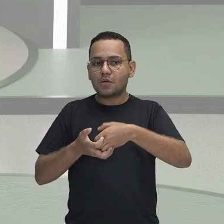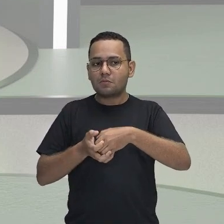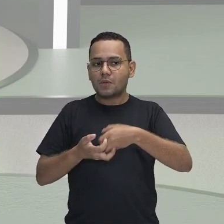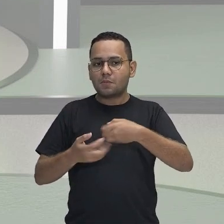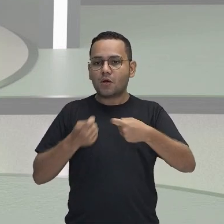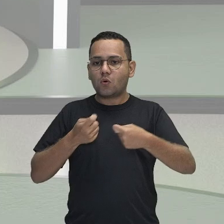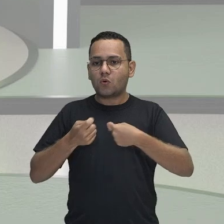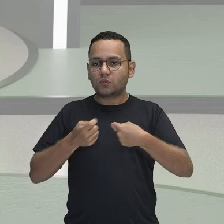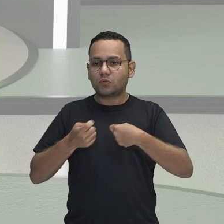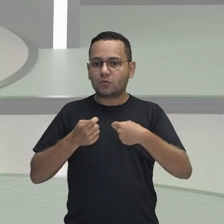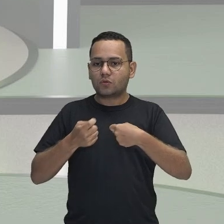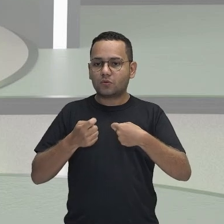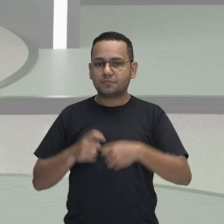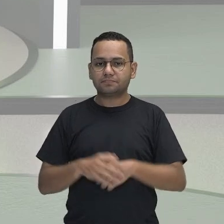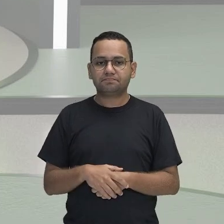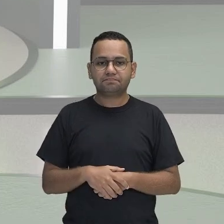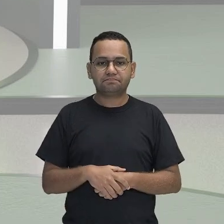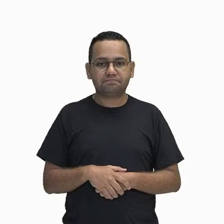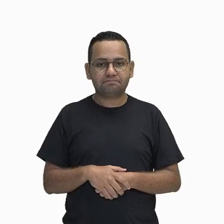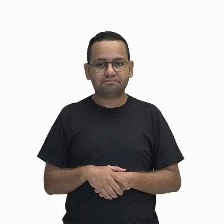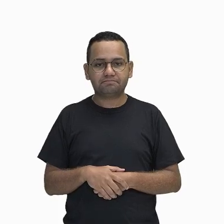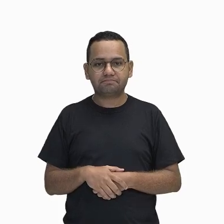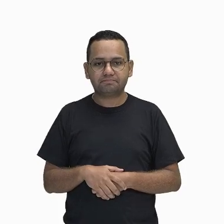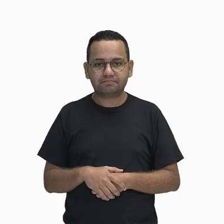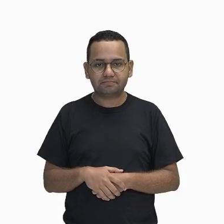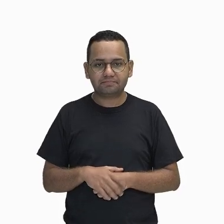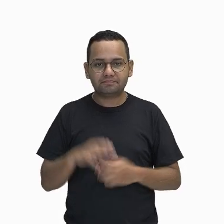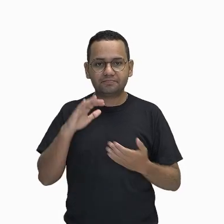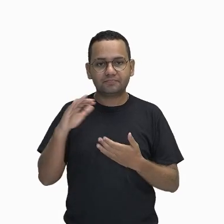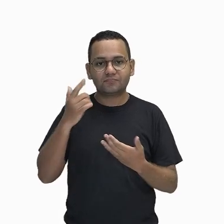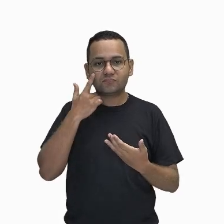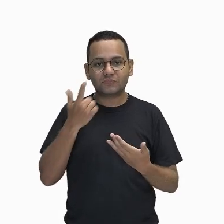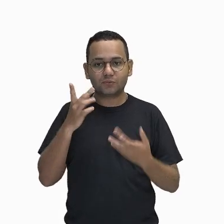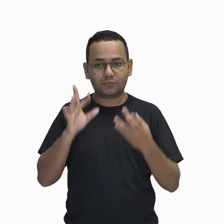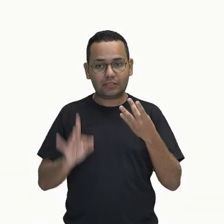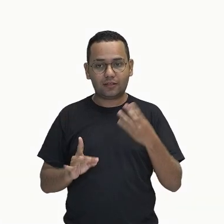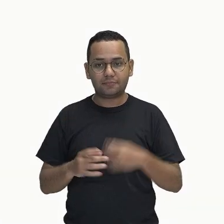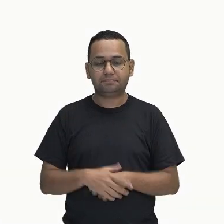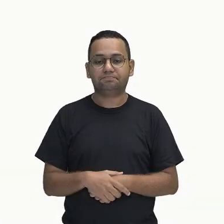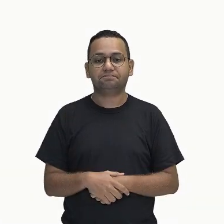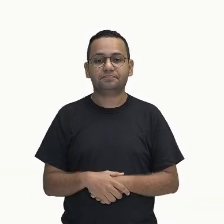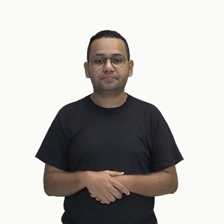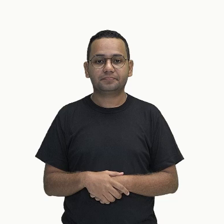contrações musculares. Então, vamos ver essas estruturas.